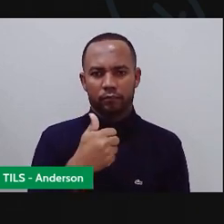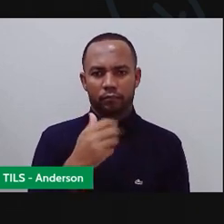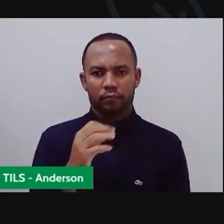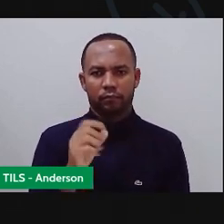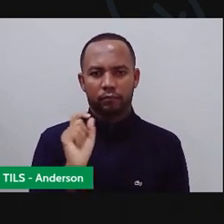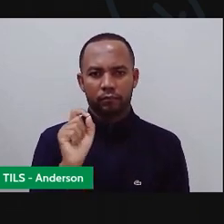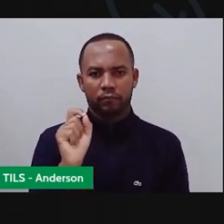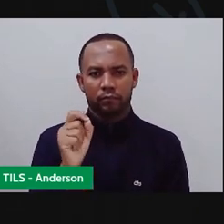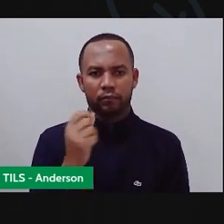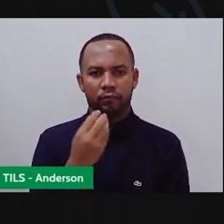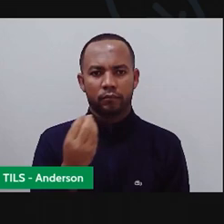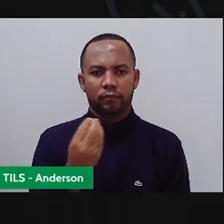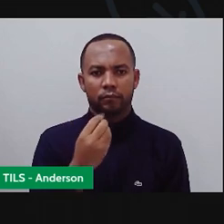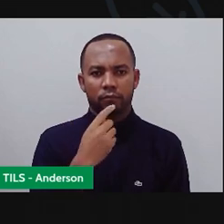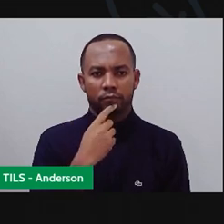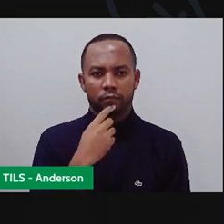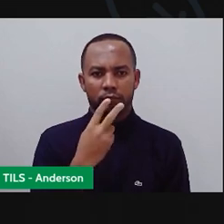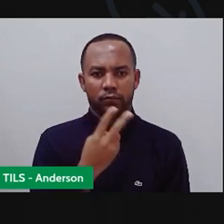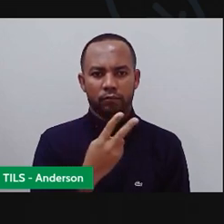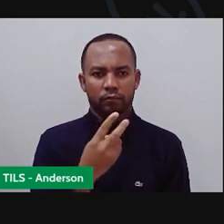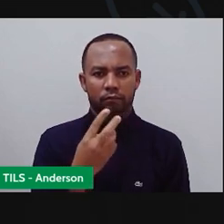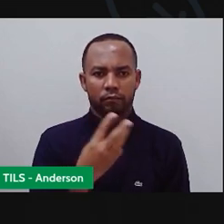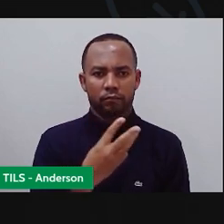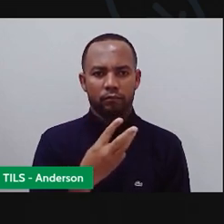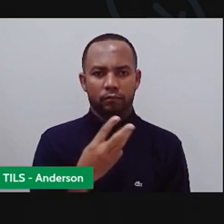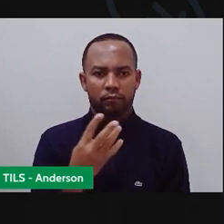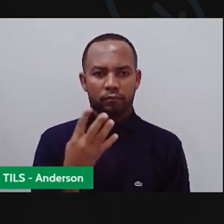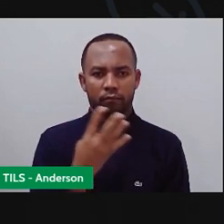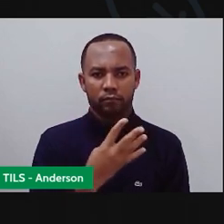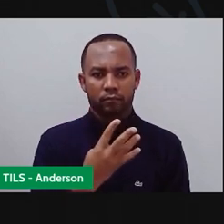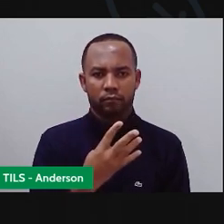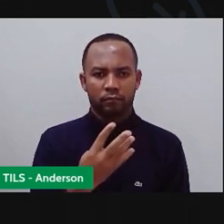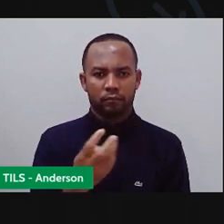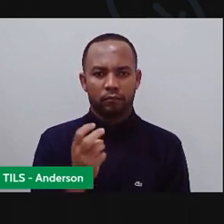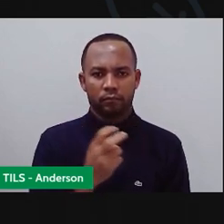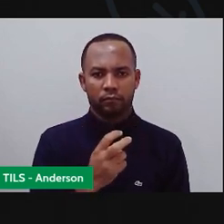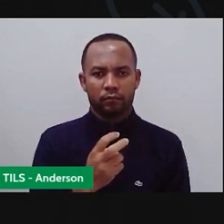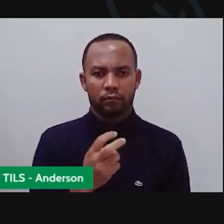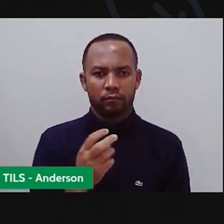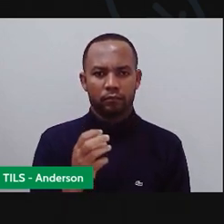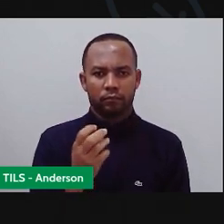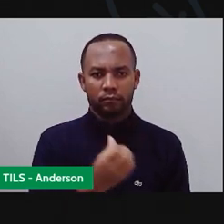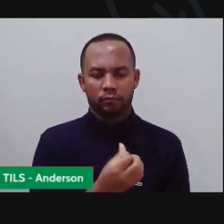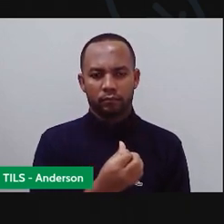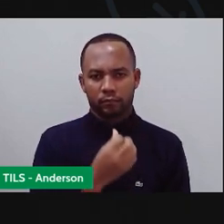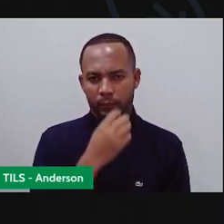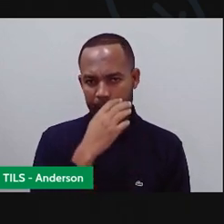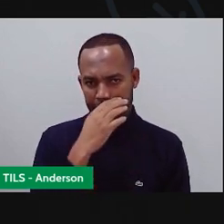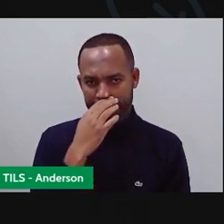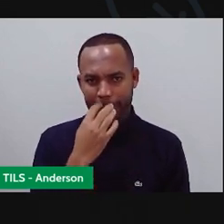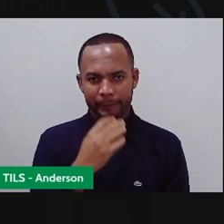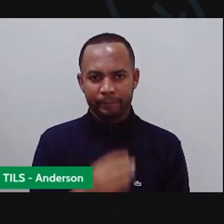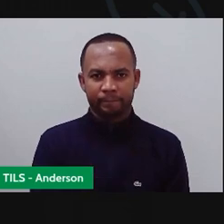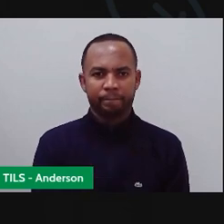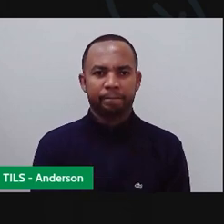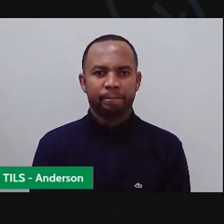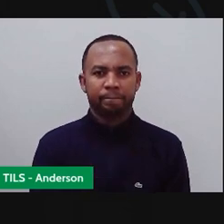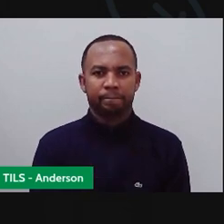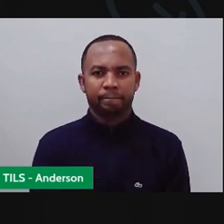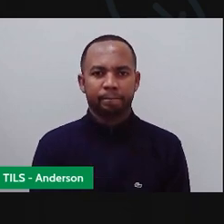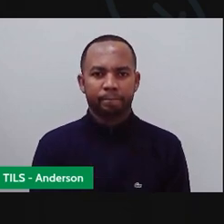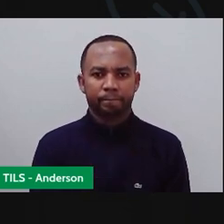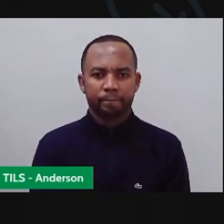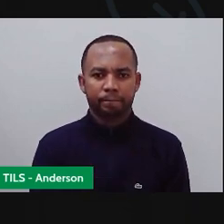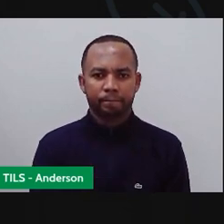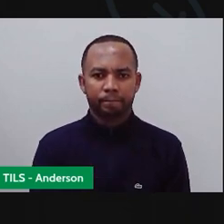então uma dezena duas três quatro cinco ou 5 6